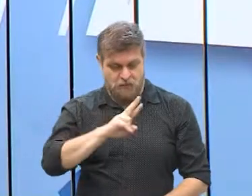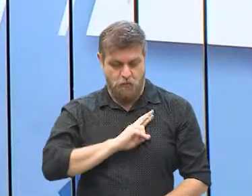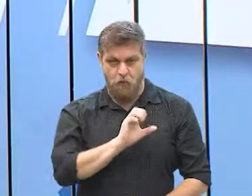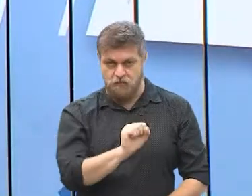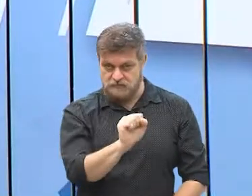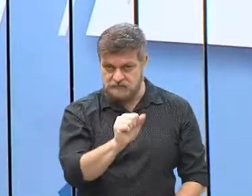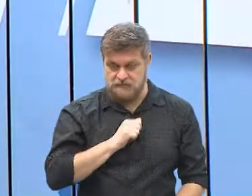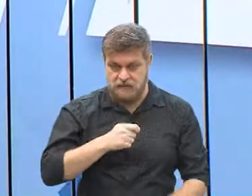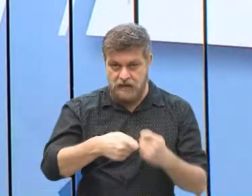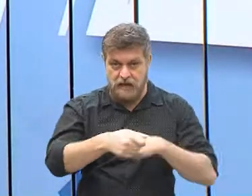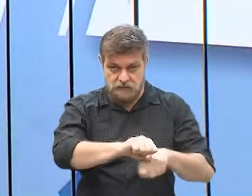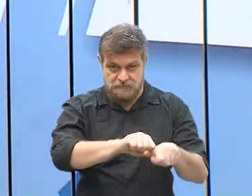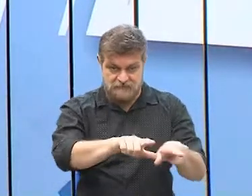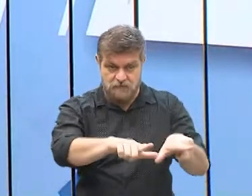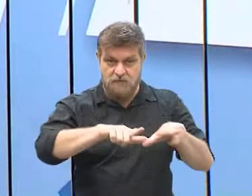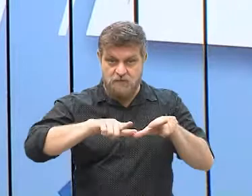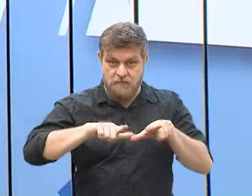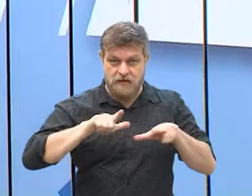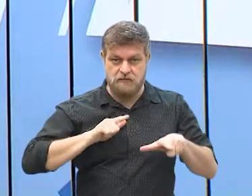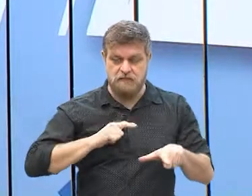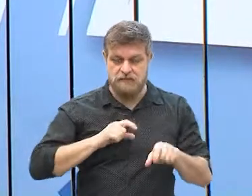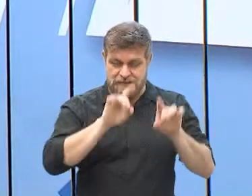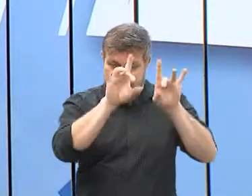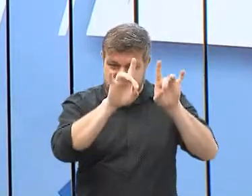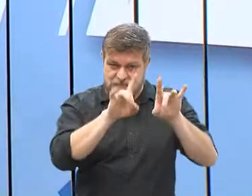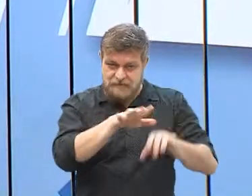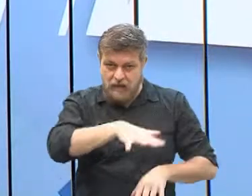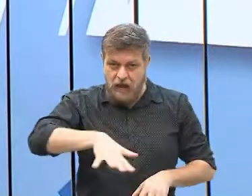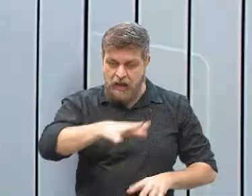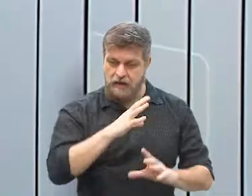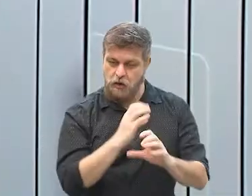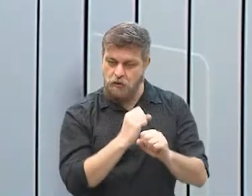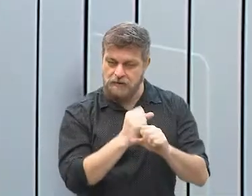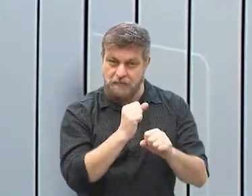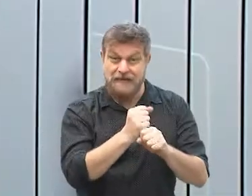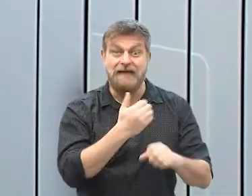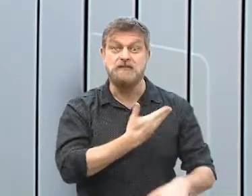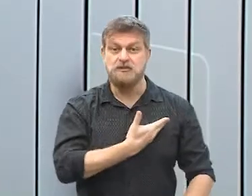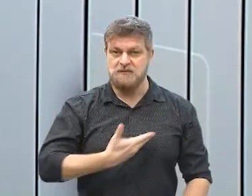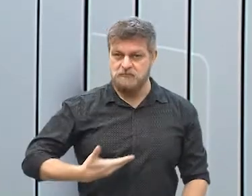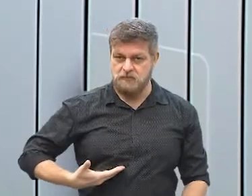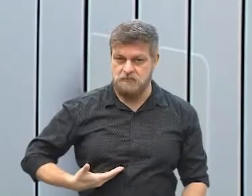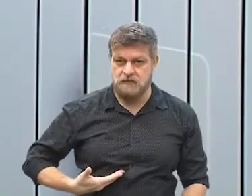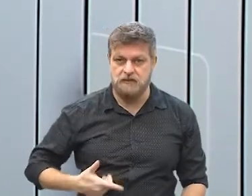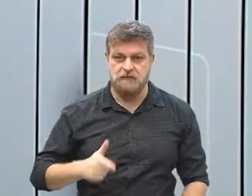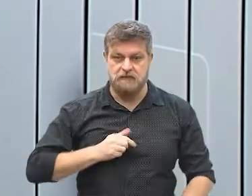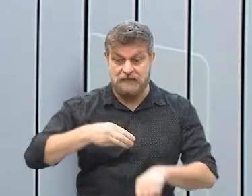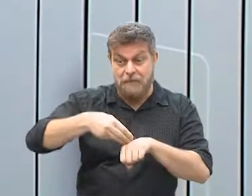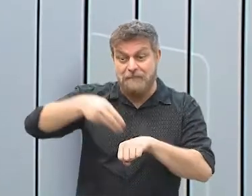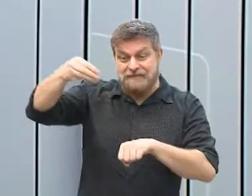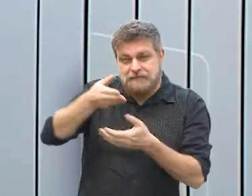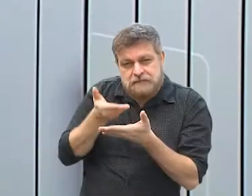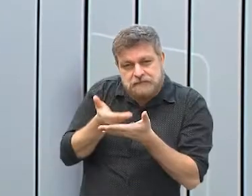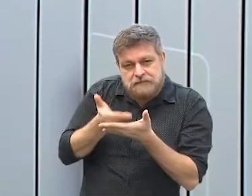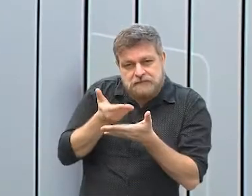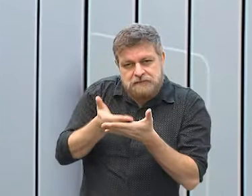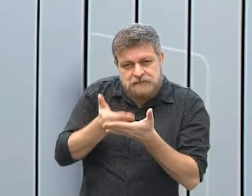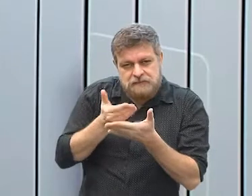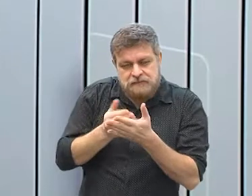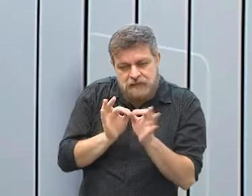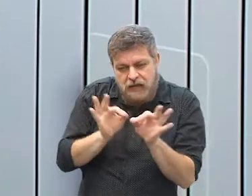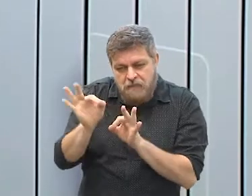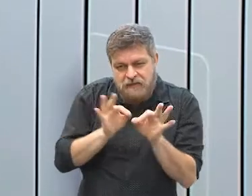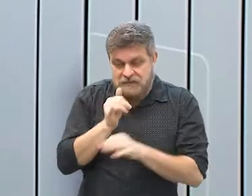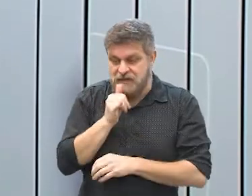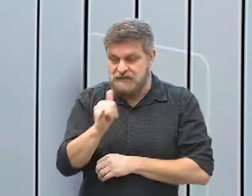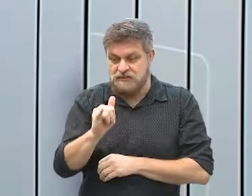administração com especialização em orçamento e contabilidade pública. É mestrando em planejamento energético e